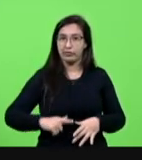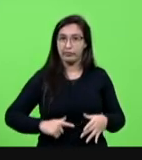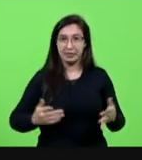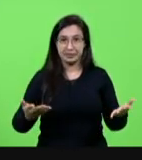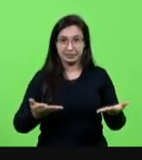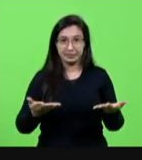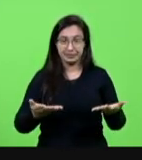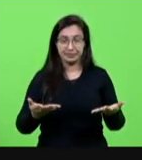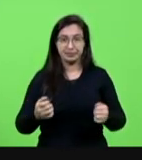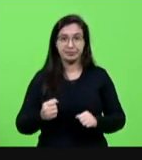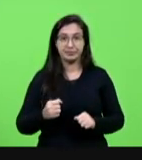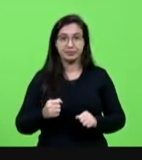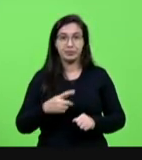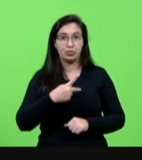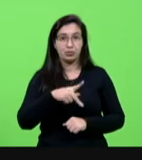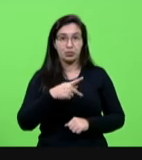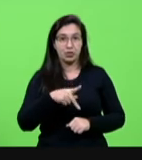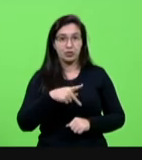com inativos,